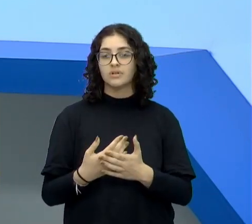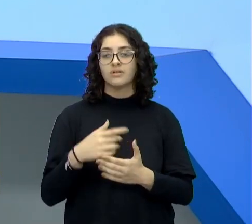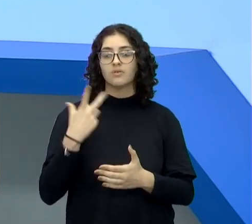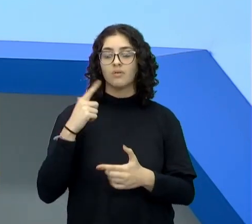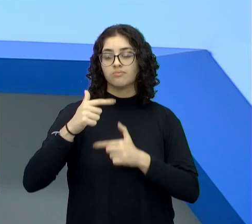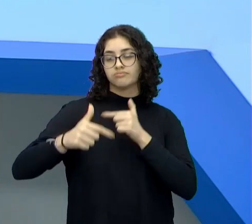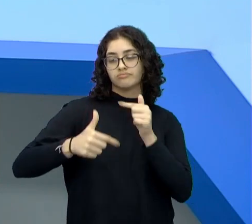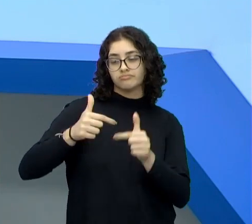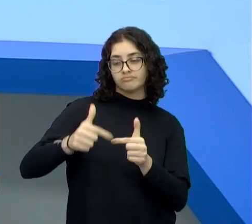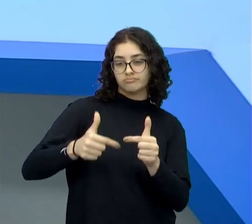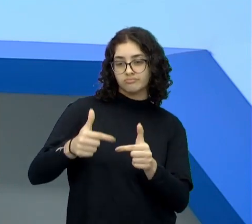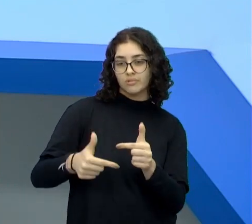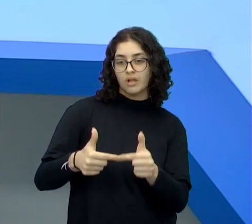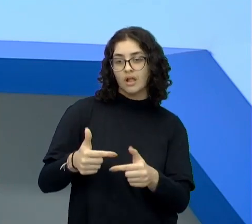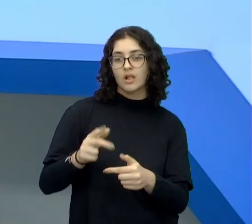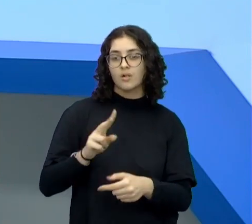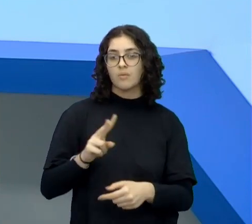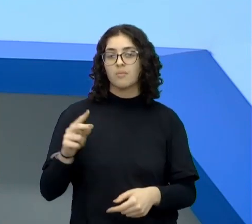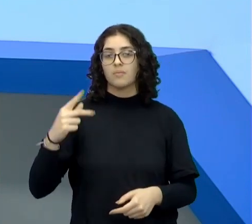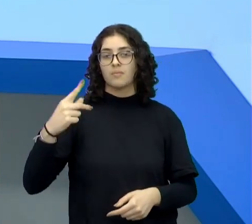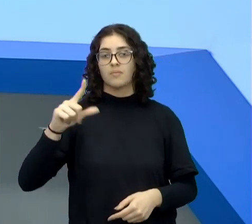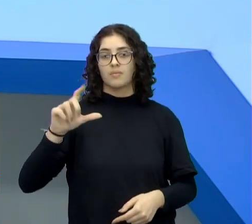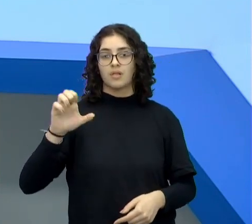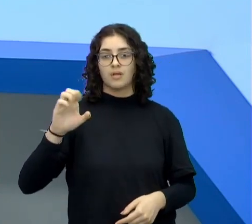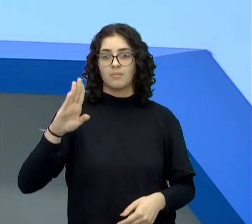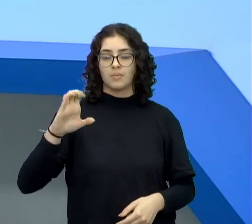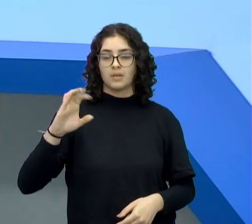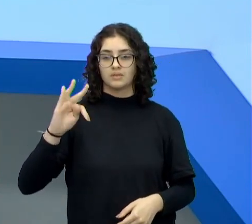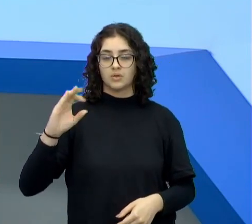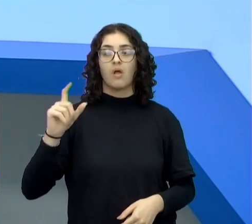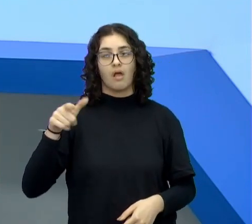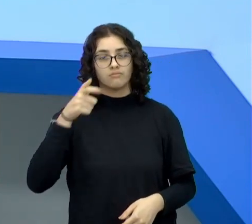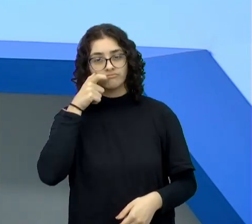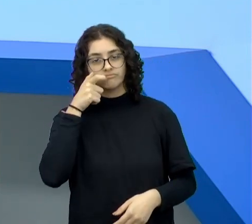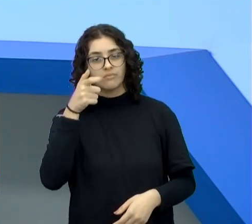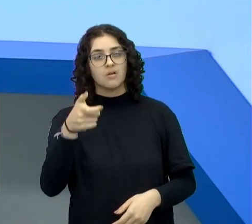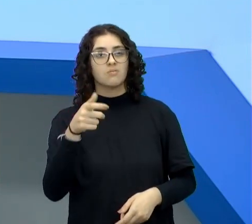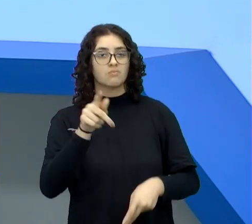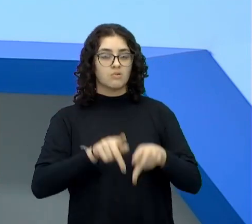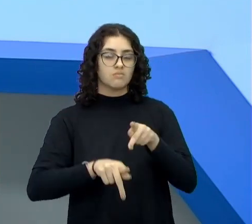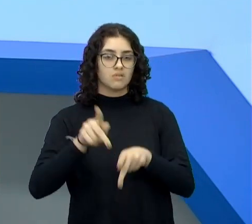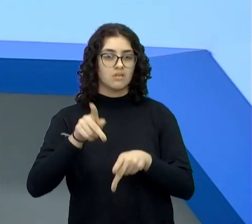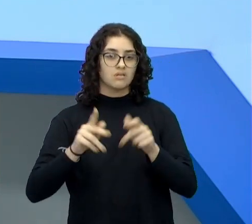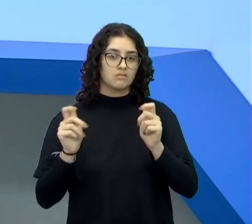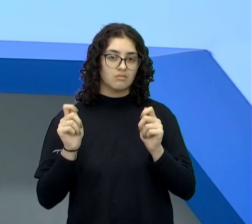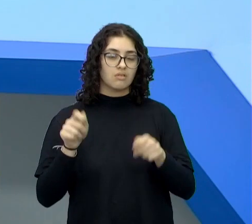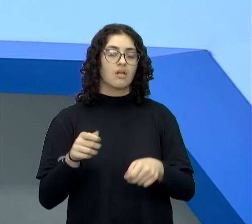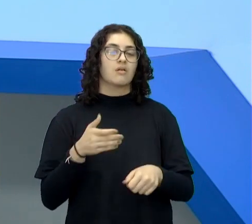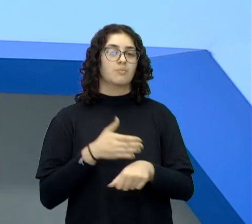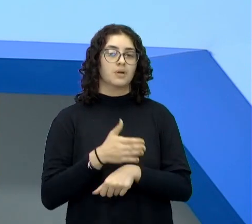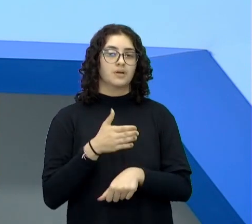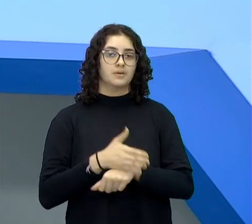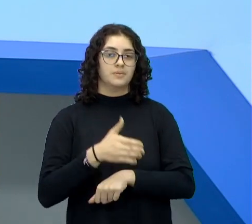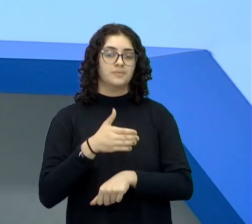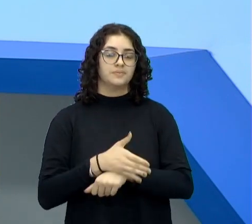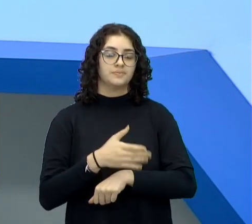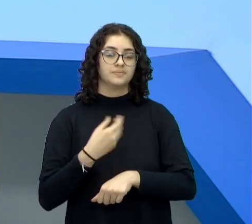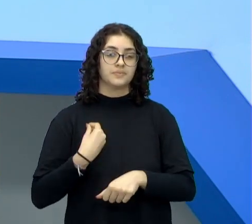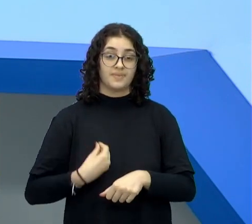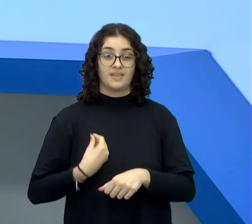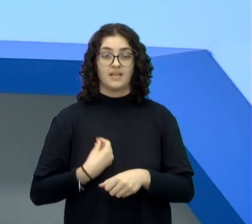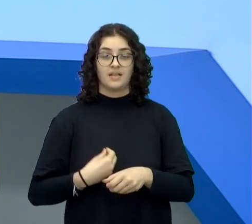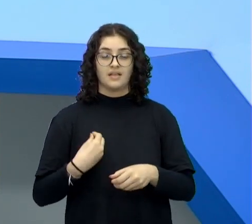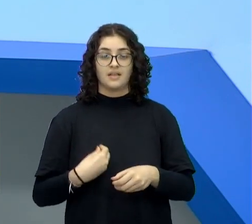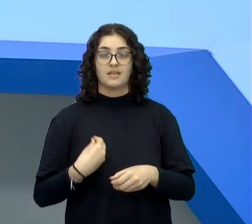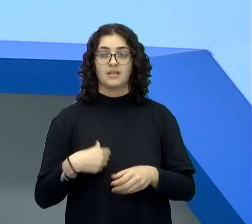bem? Então, é uma coisa chamada plebiscito, que também é bem interessante. Então, a população ela pode sim participar da vida